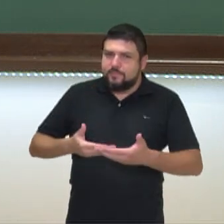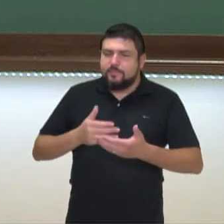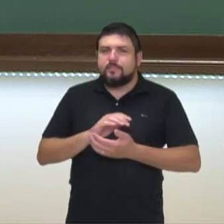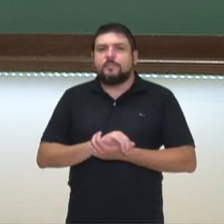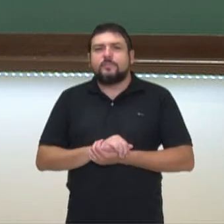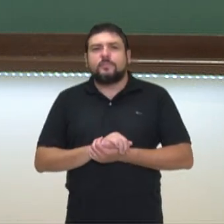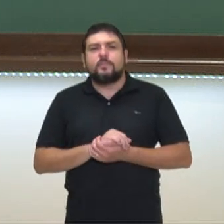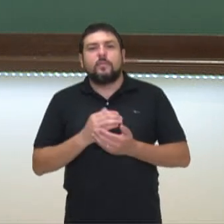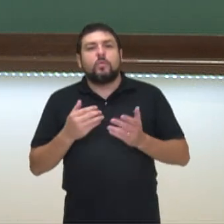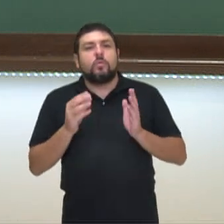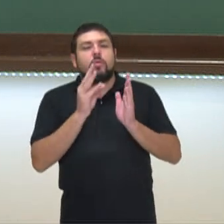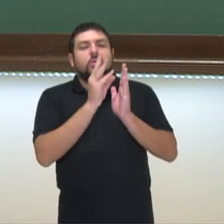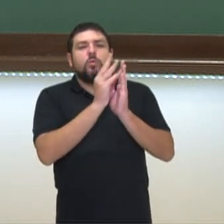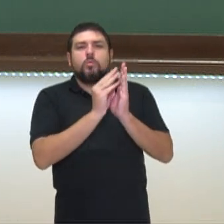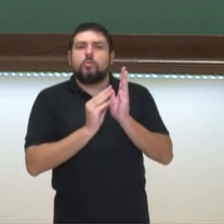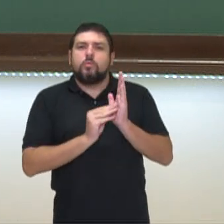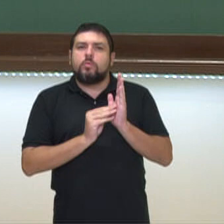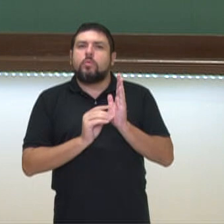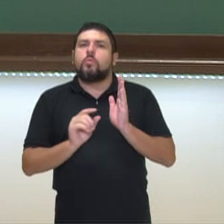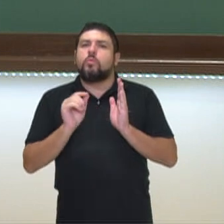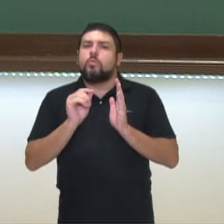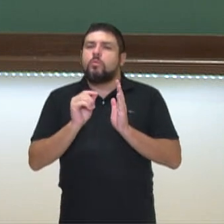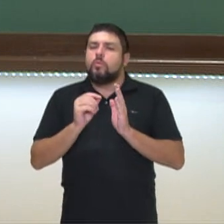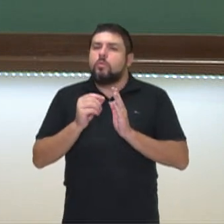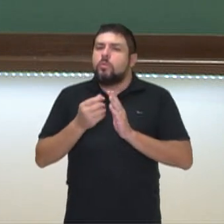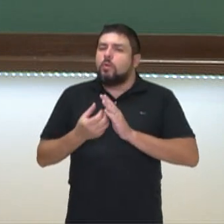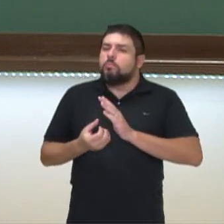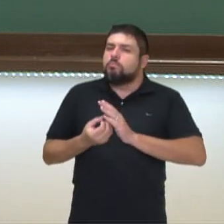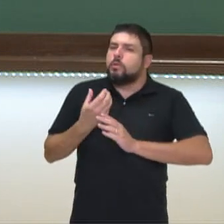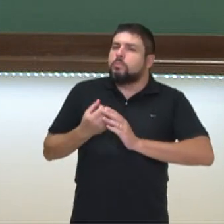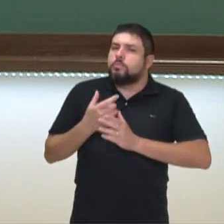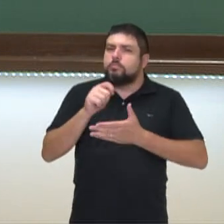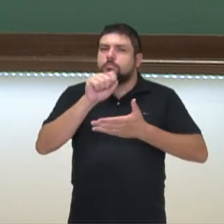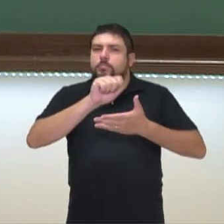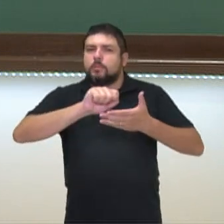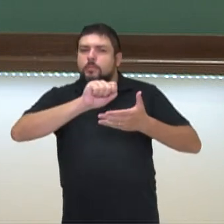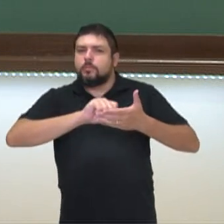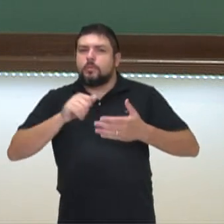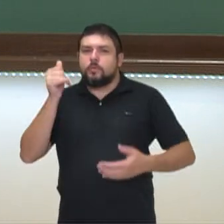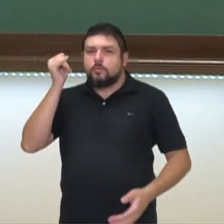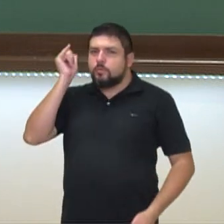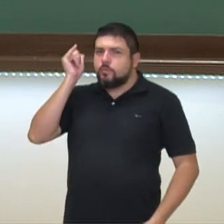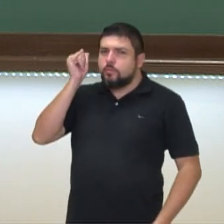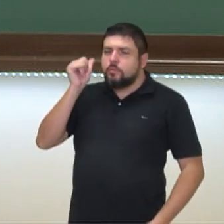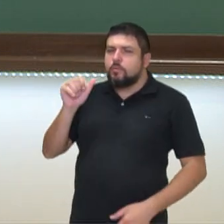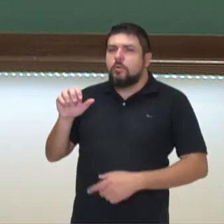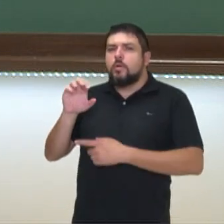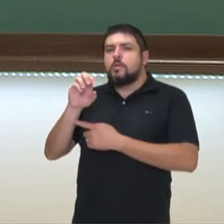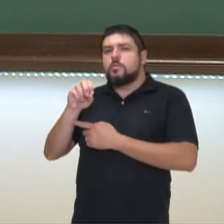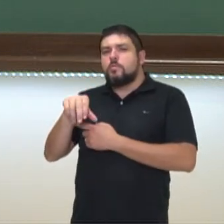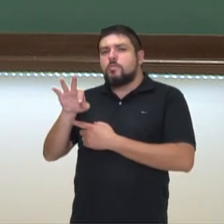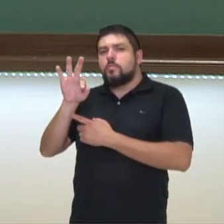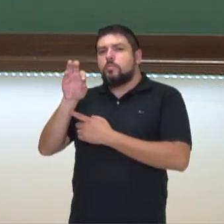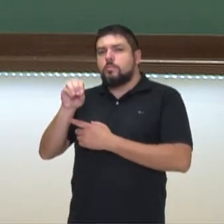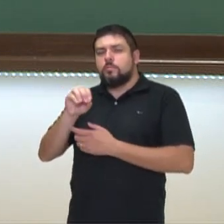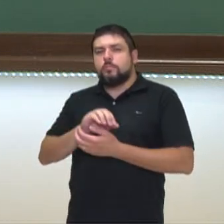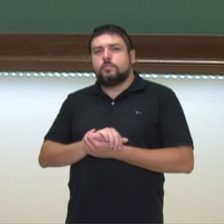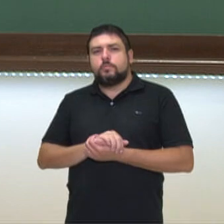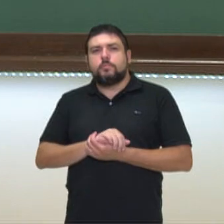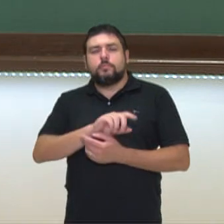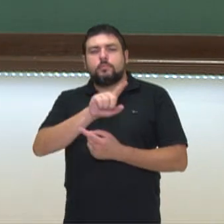nosso conteúdo é produção de conto, isso mesmo, um texto narrativo. Vejamos os objetivos da nossa